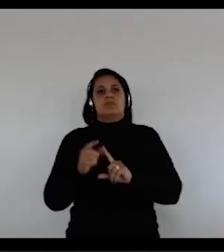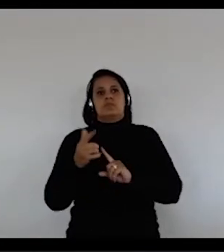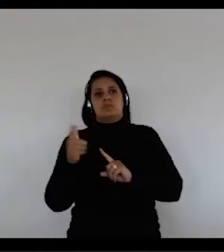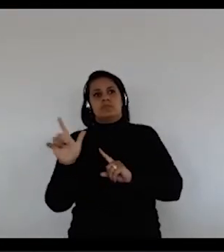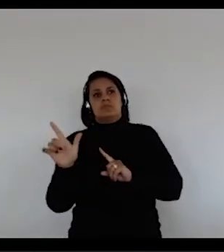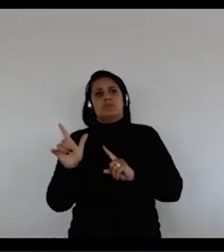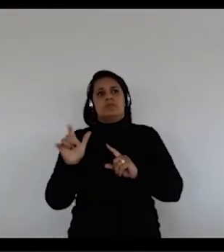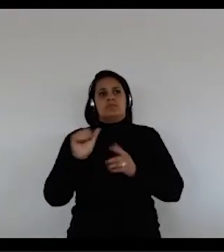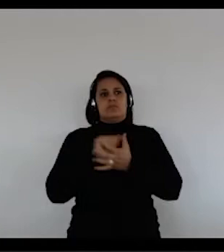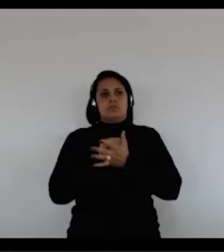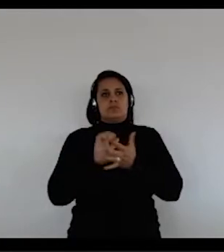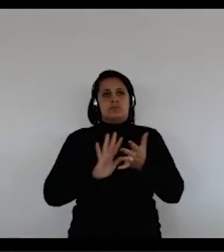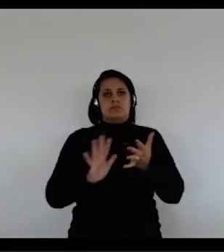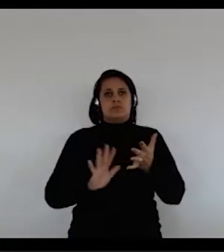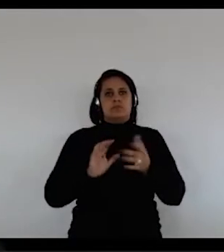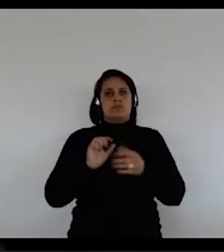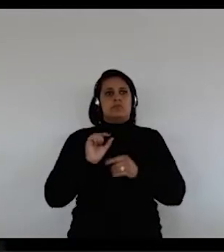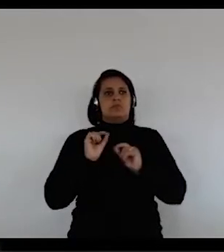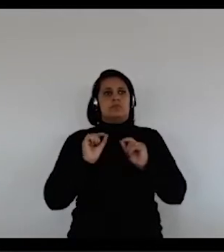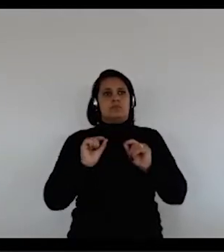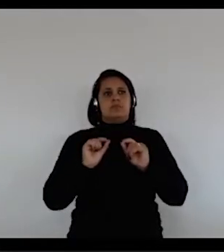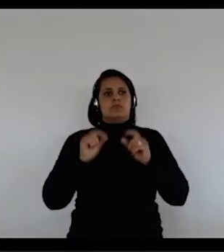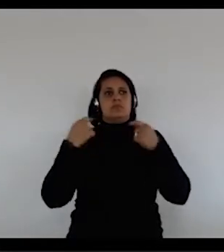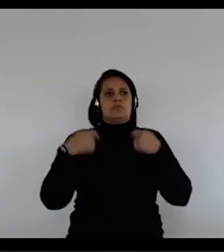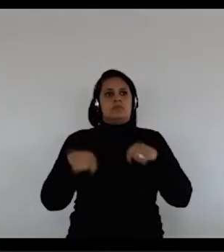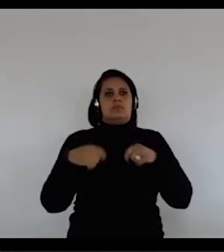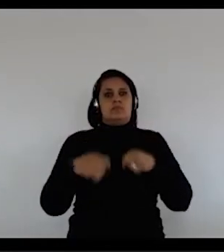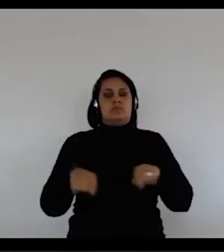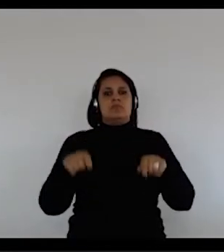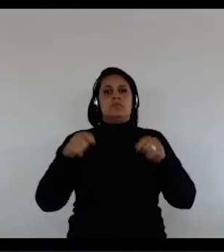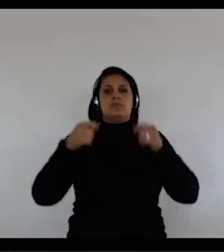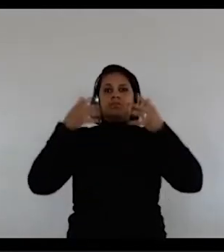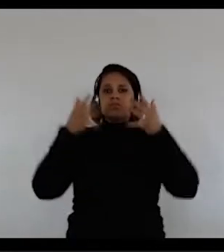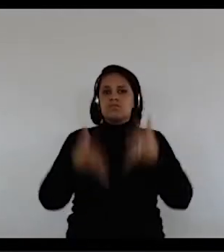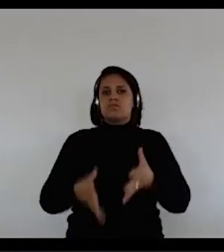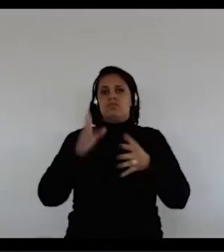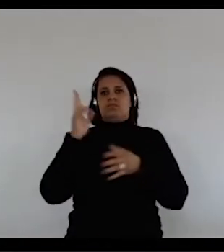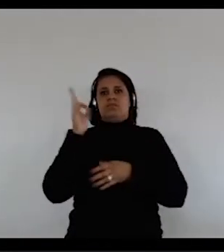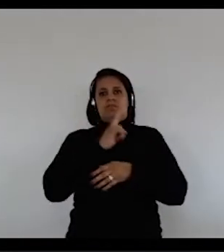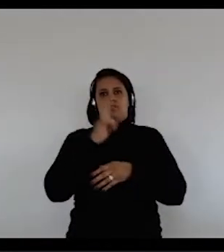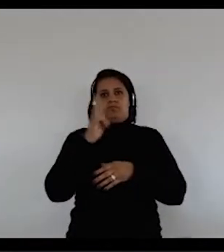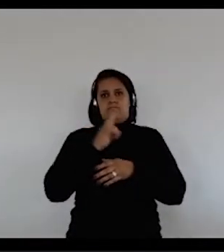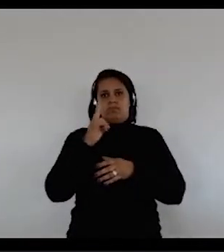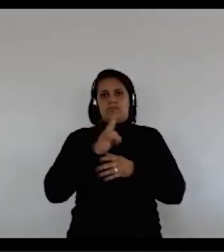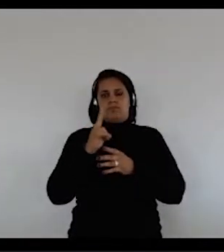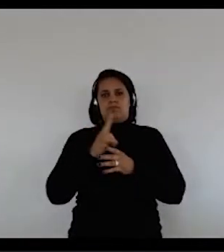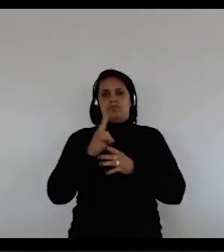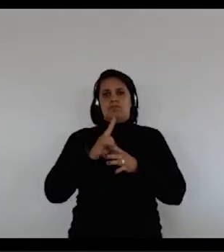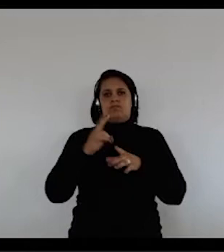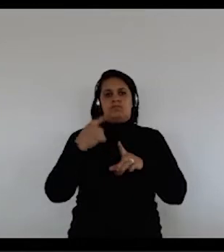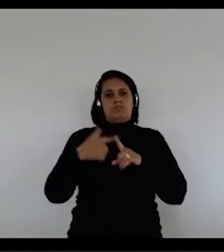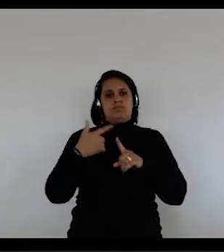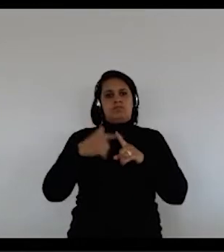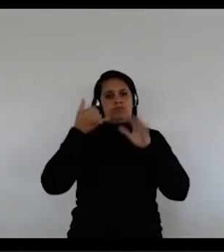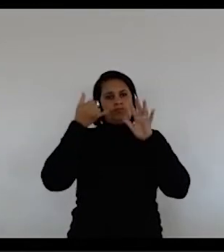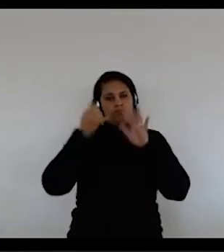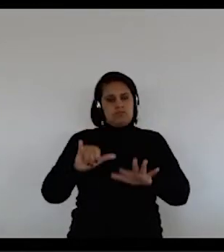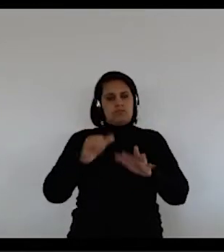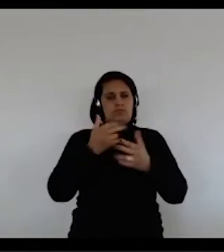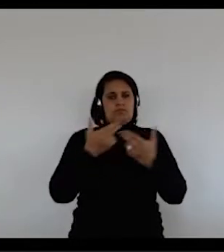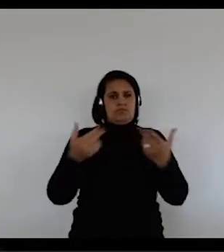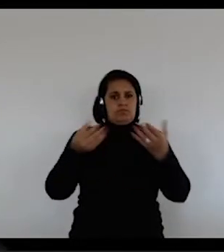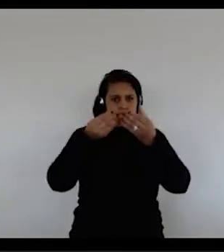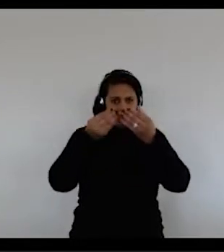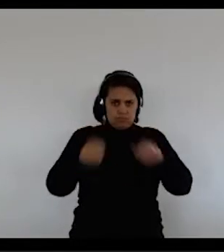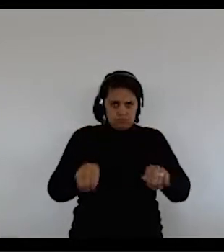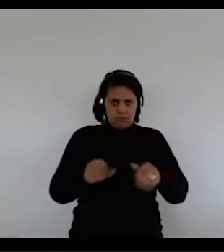que precisaram de atuação urgente para evitar prejudícios irreparáveis.